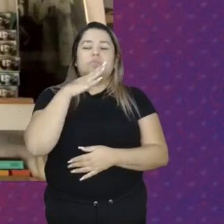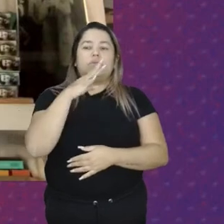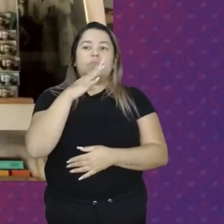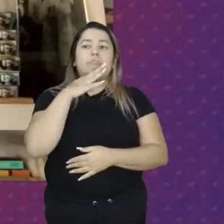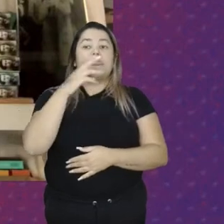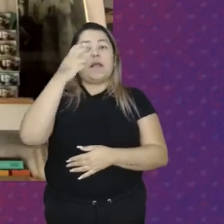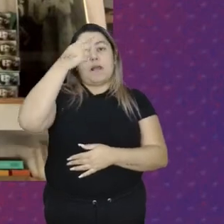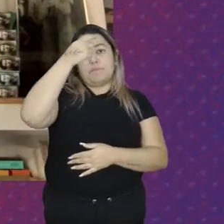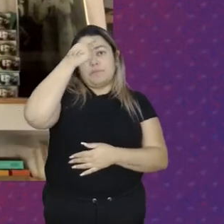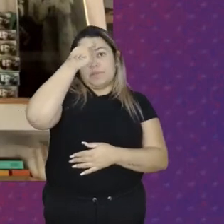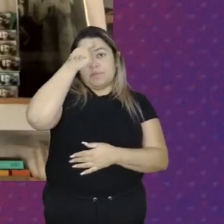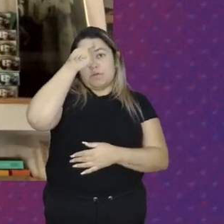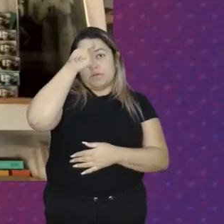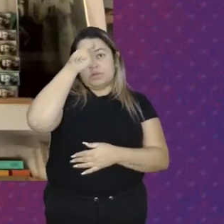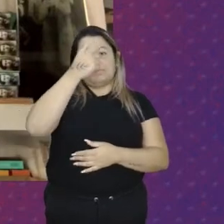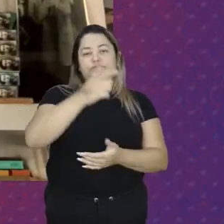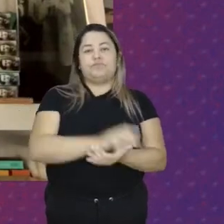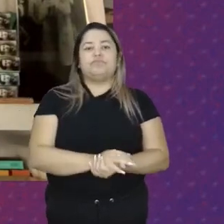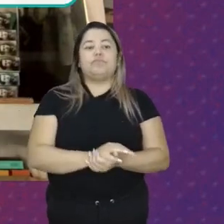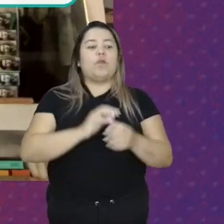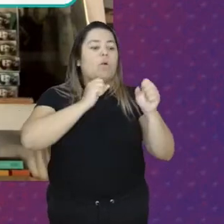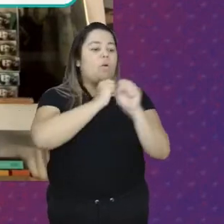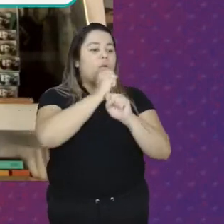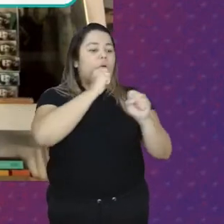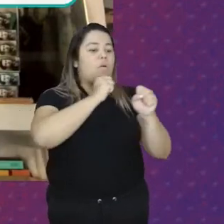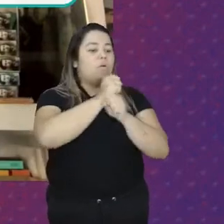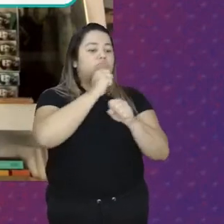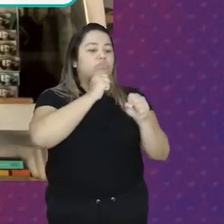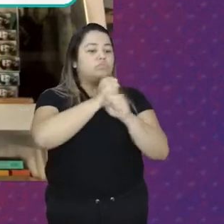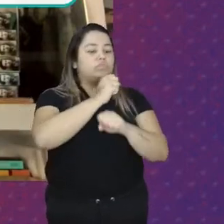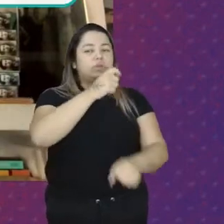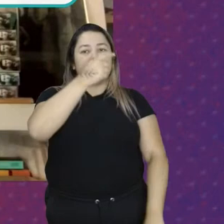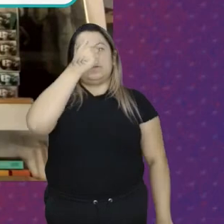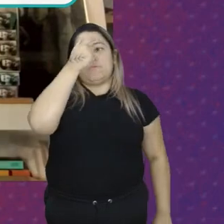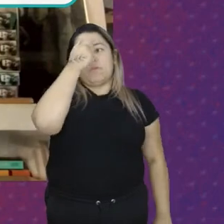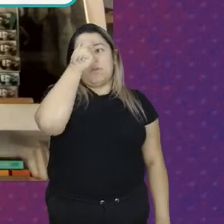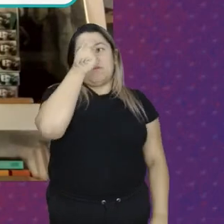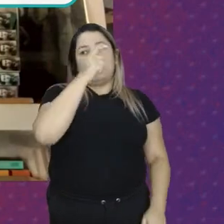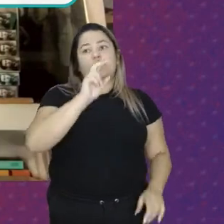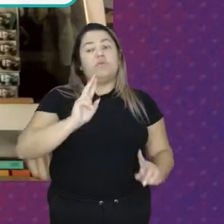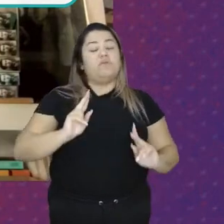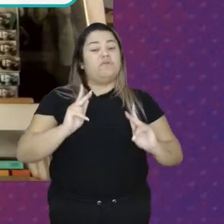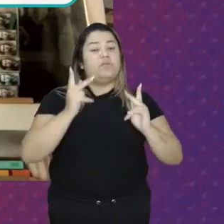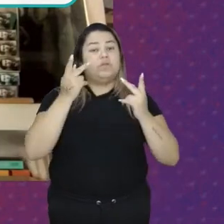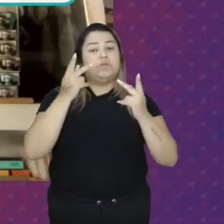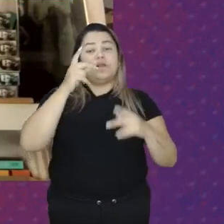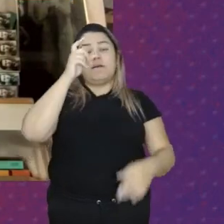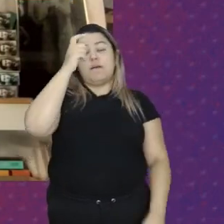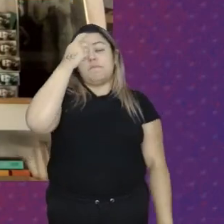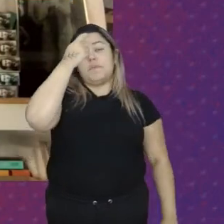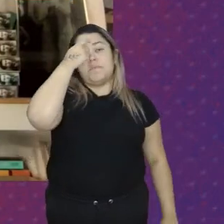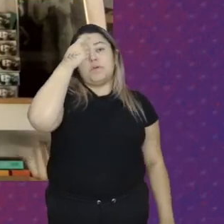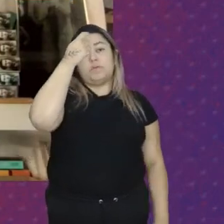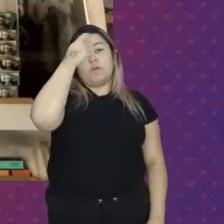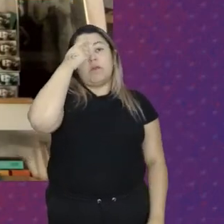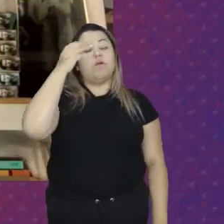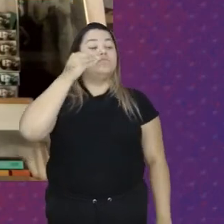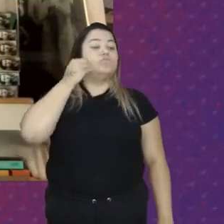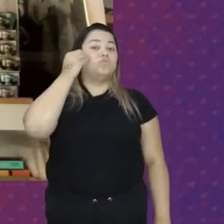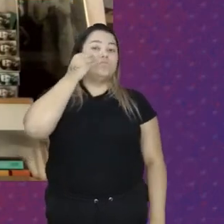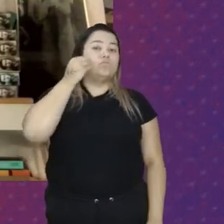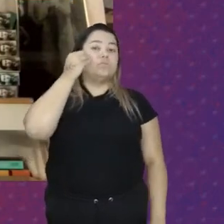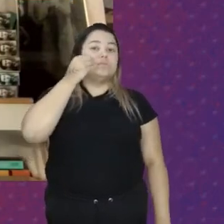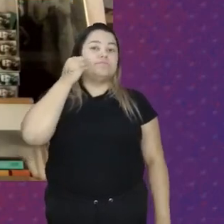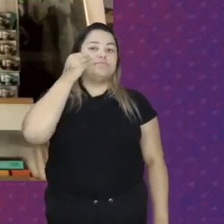memória, conseguimos construir memória e valorizar a memória da nossa experiência, mas também